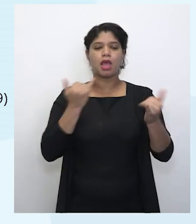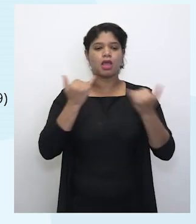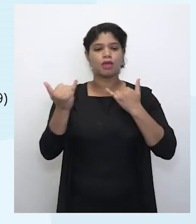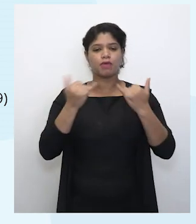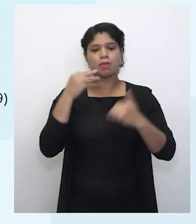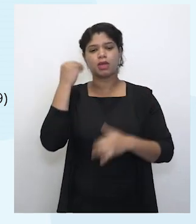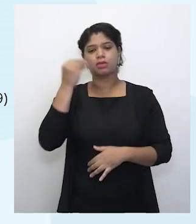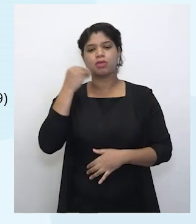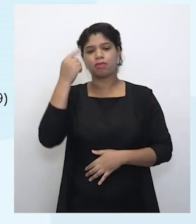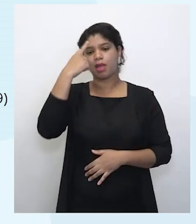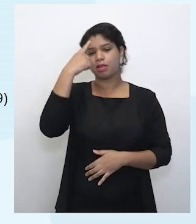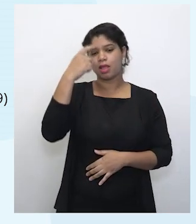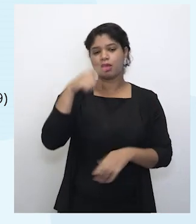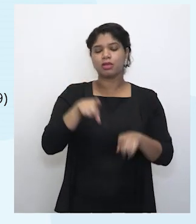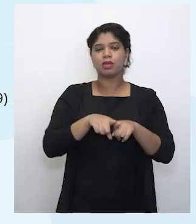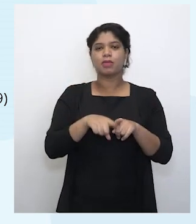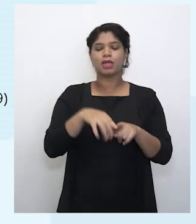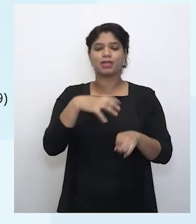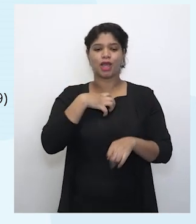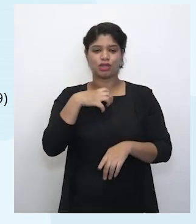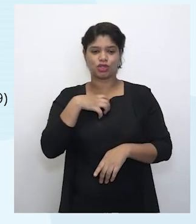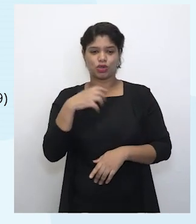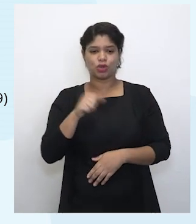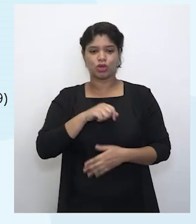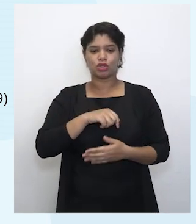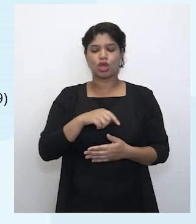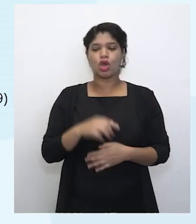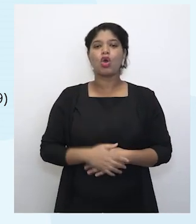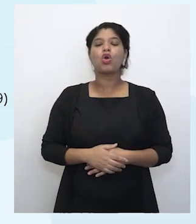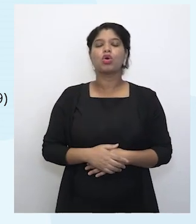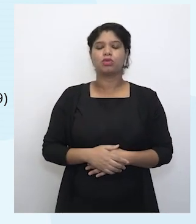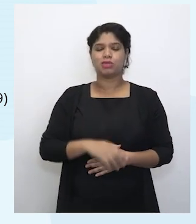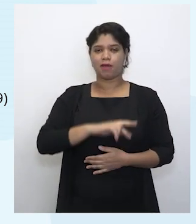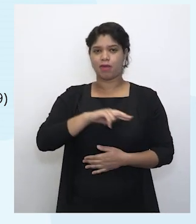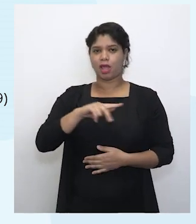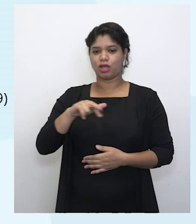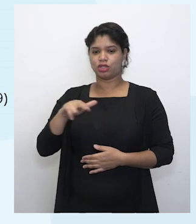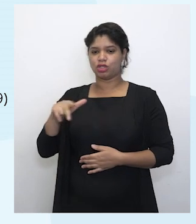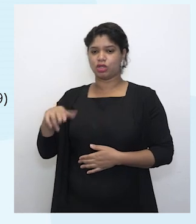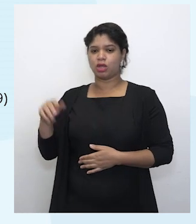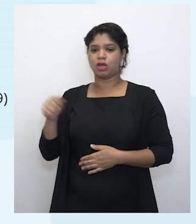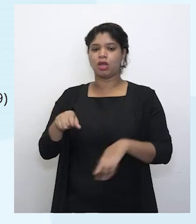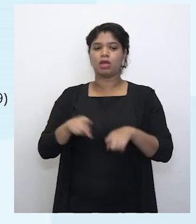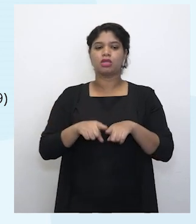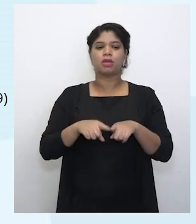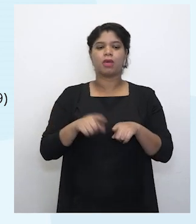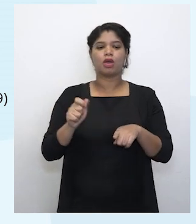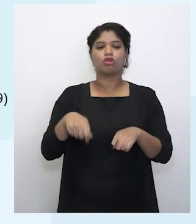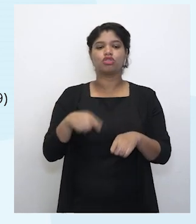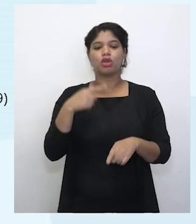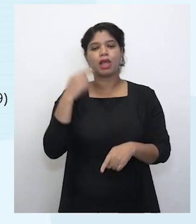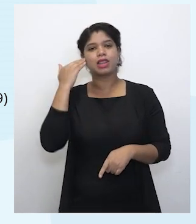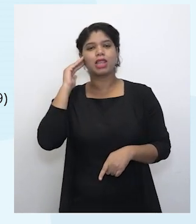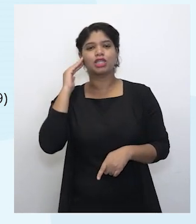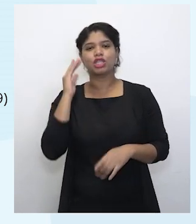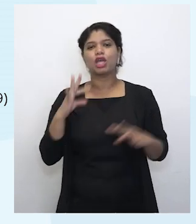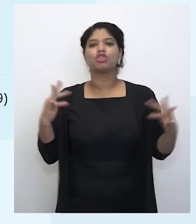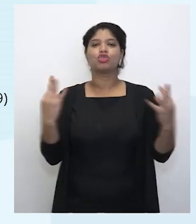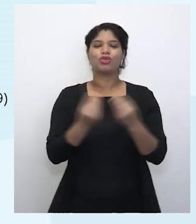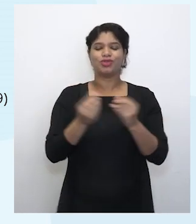experiências, ideias e sentimentos em diferentes contextos e produzir sentidos que levem a entendimento